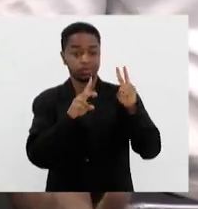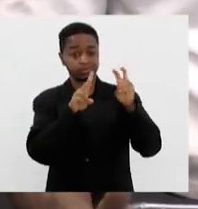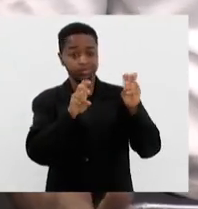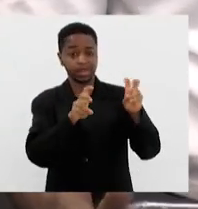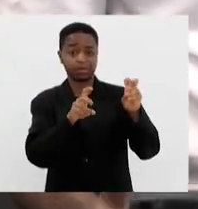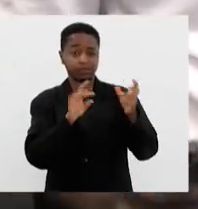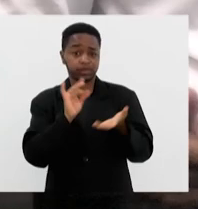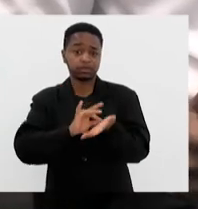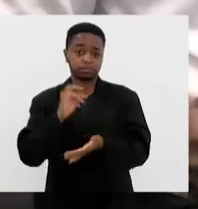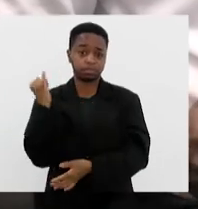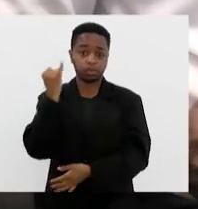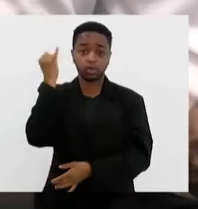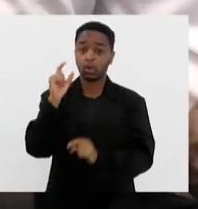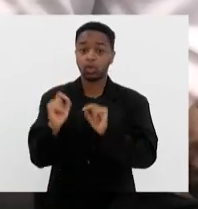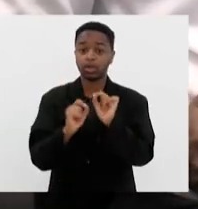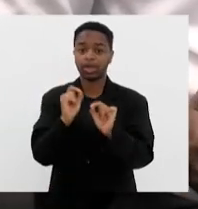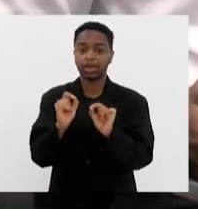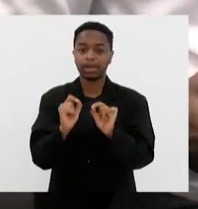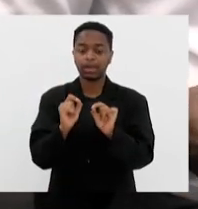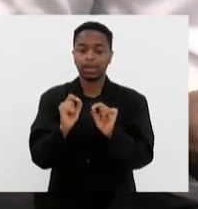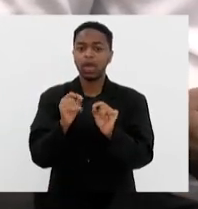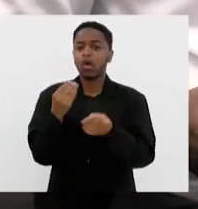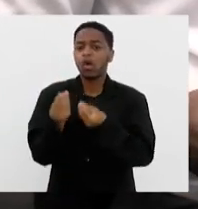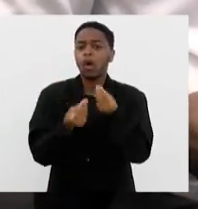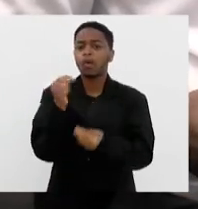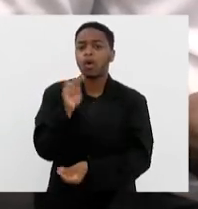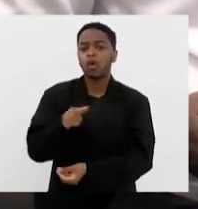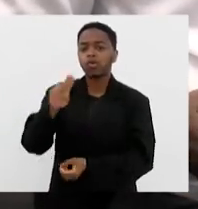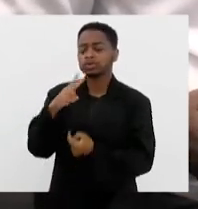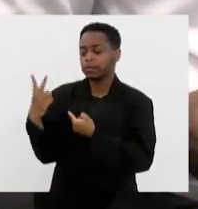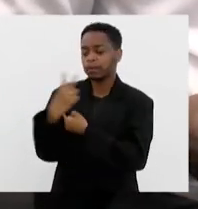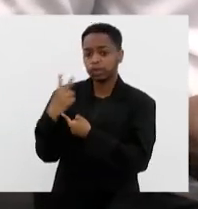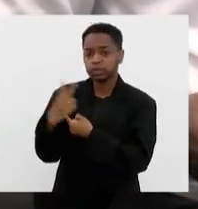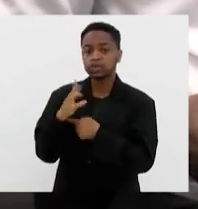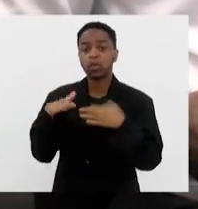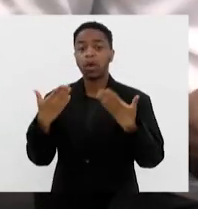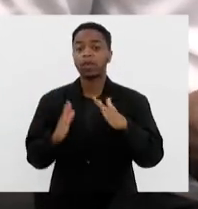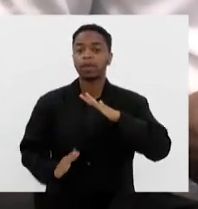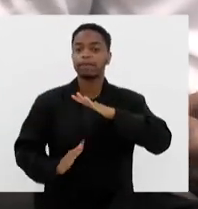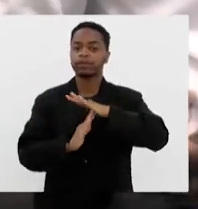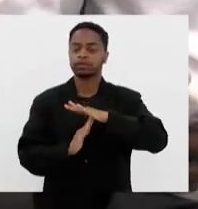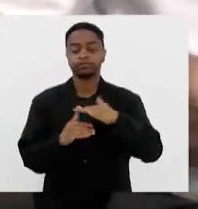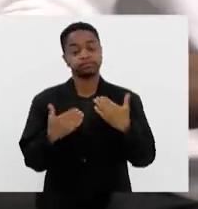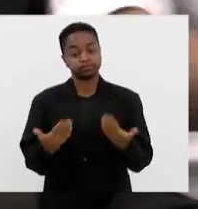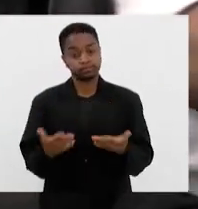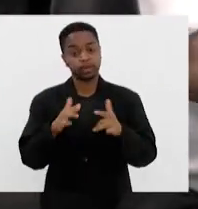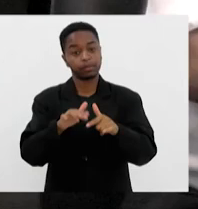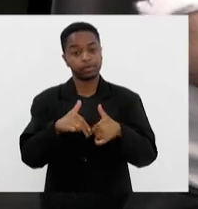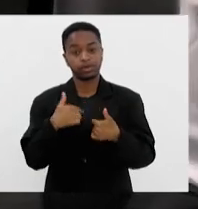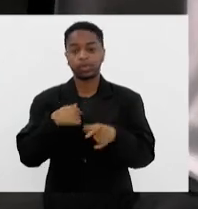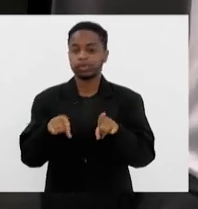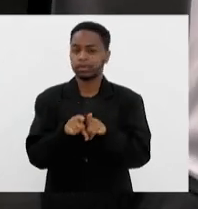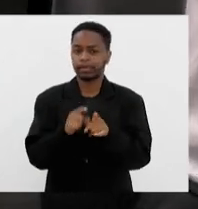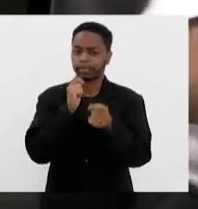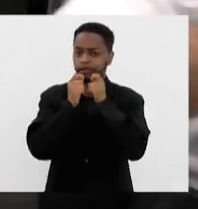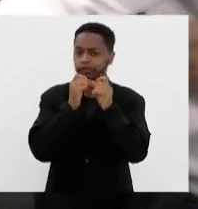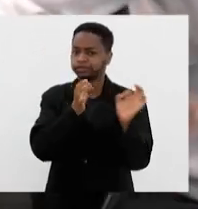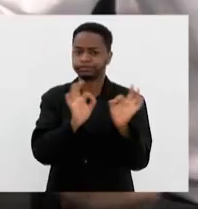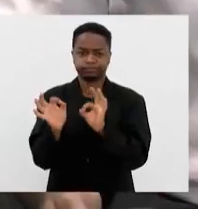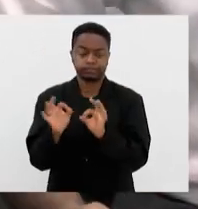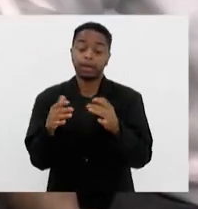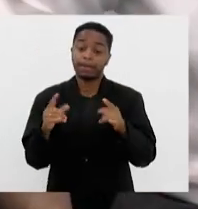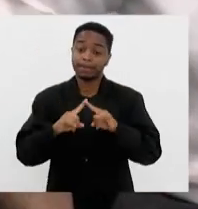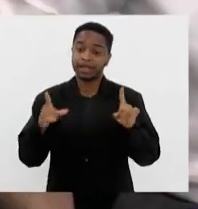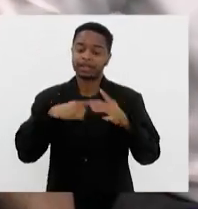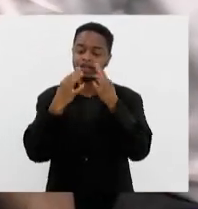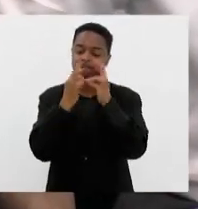tema relevante, que é a que se aplica a imunidade, quais são os limites. E, por isso, eu também não dei entrevista, mas foi um trecho do que